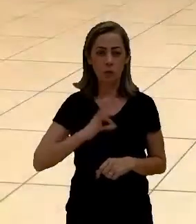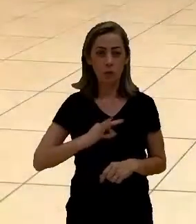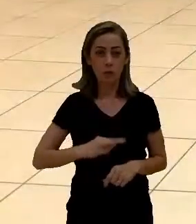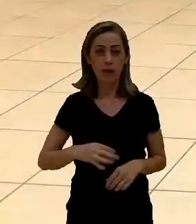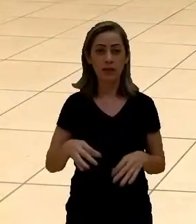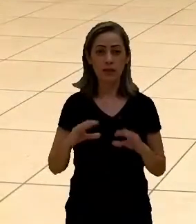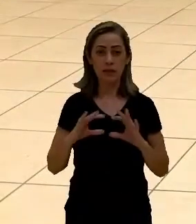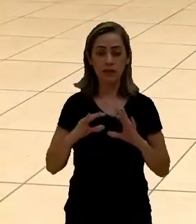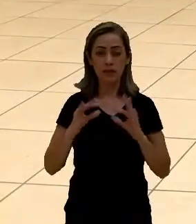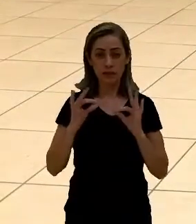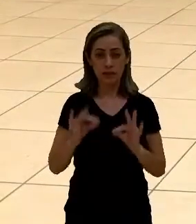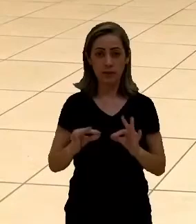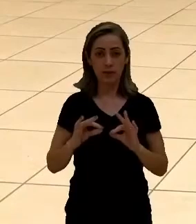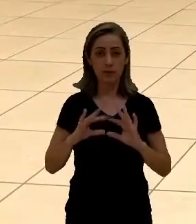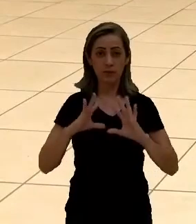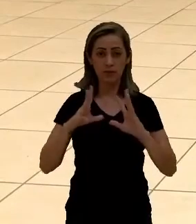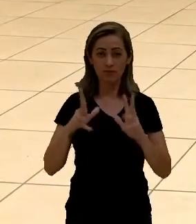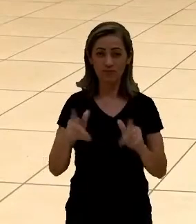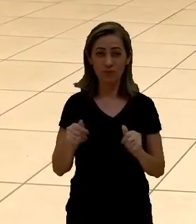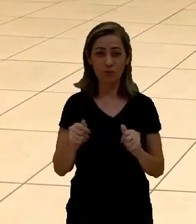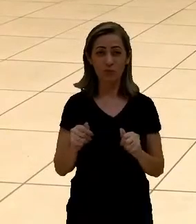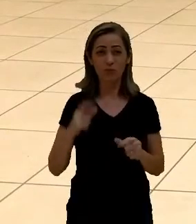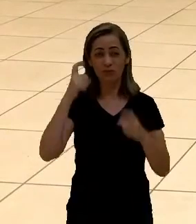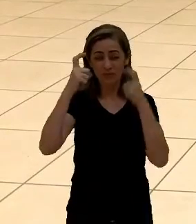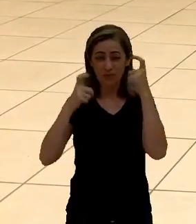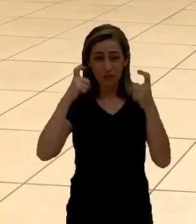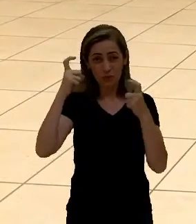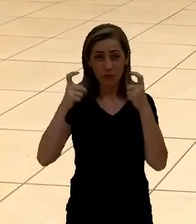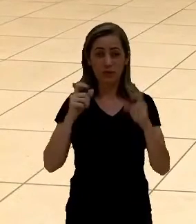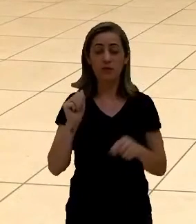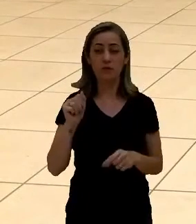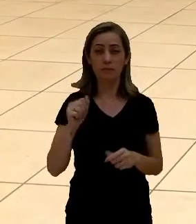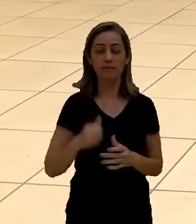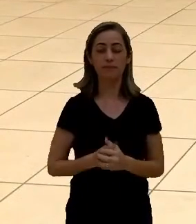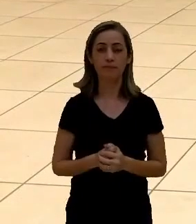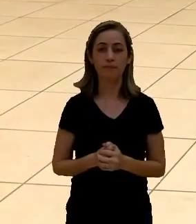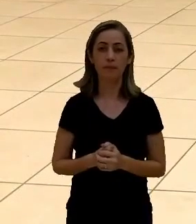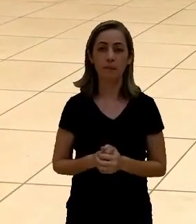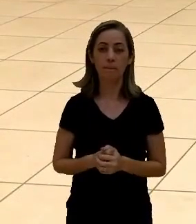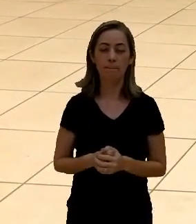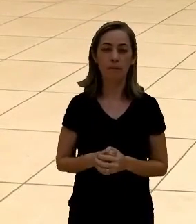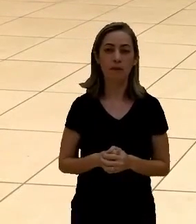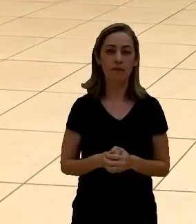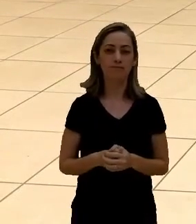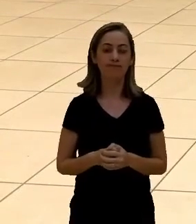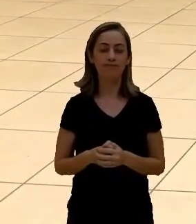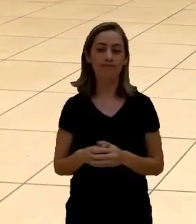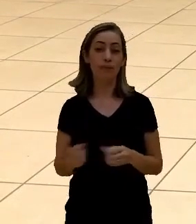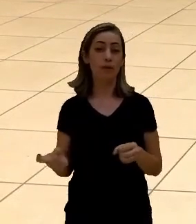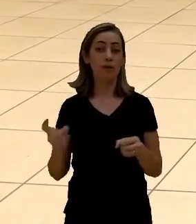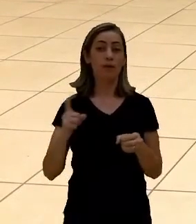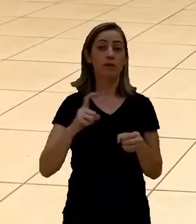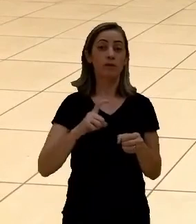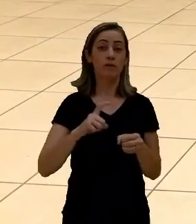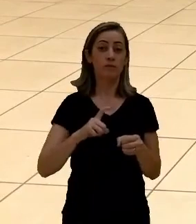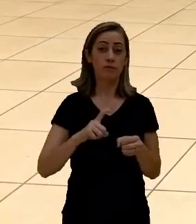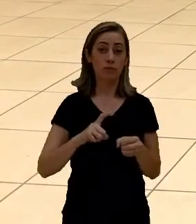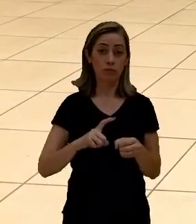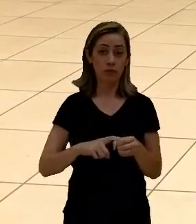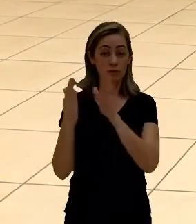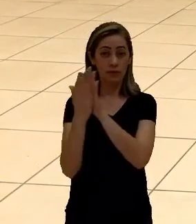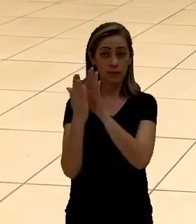isto gerou uma outra preocupação né eh e aí agora voltando para o